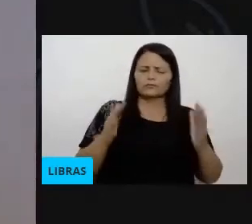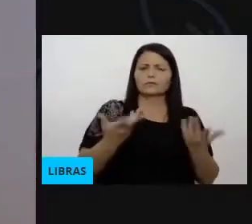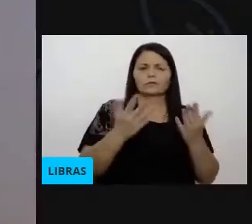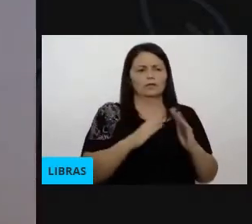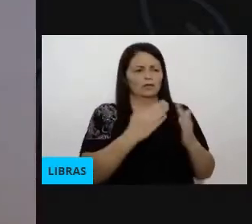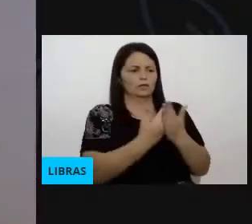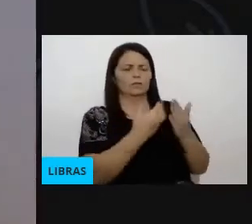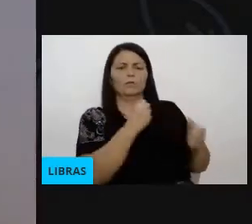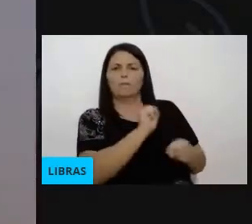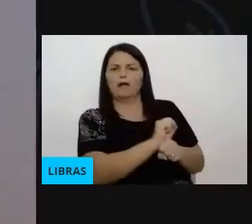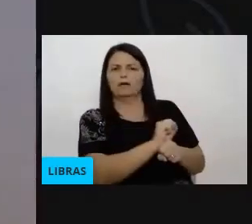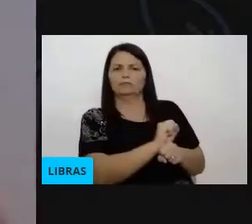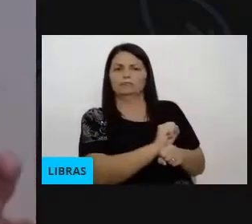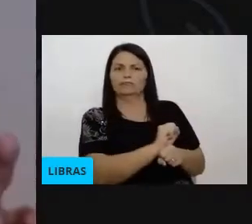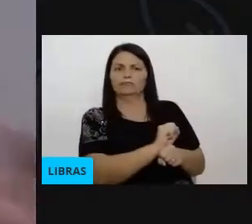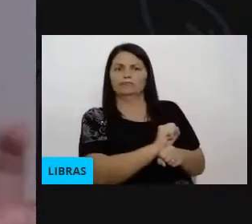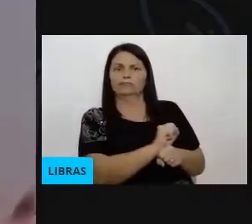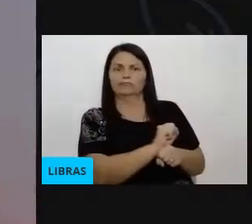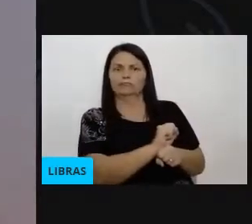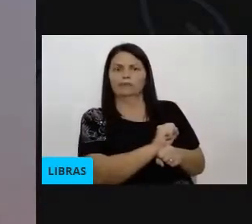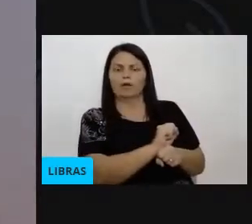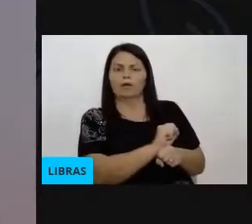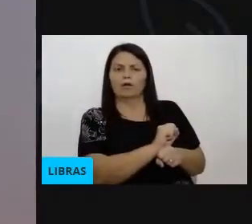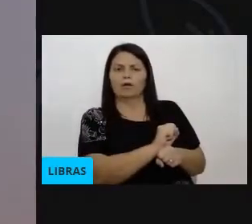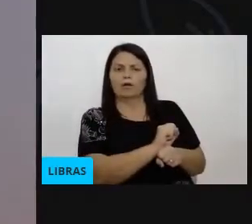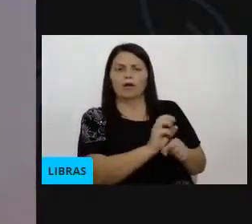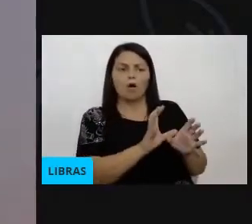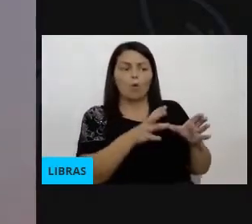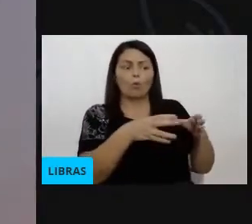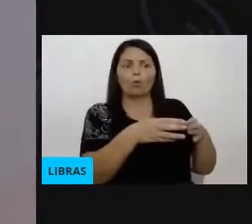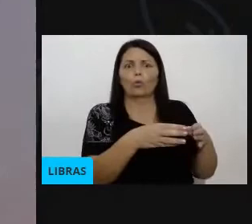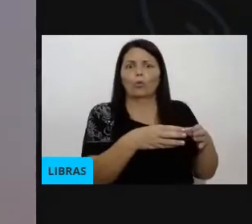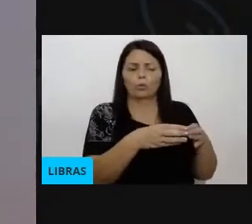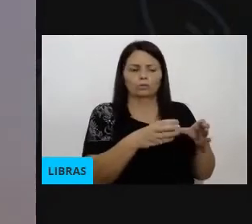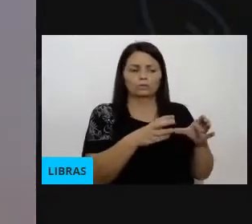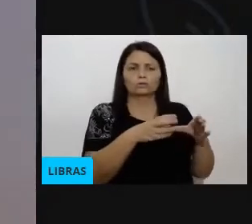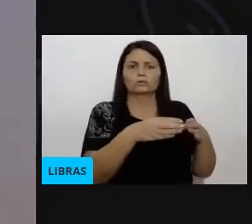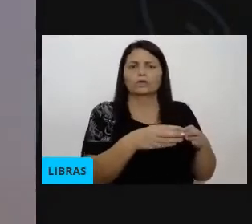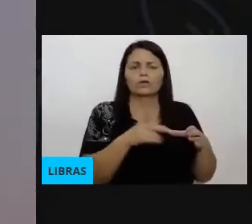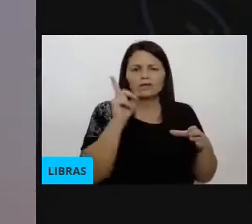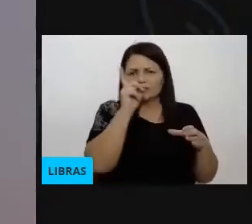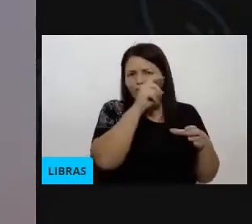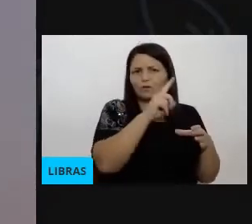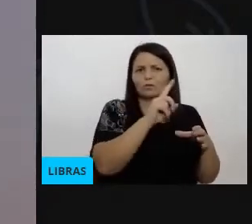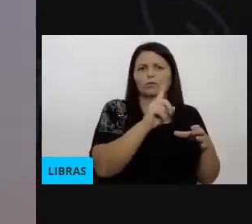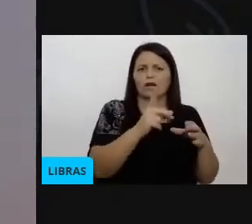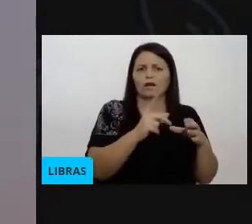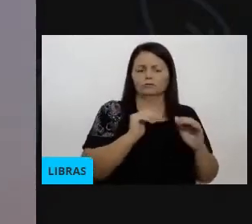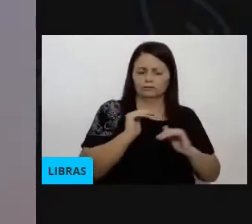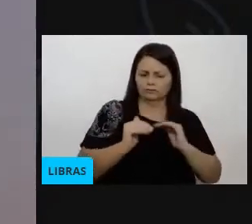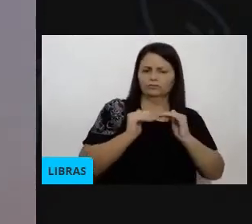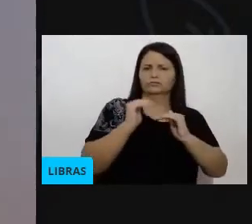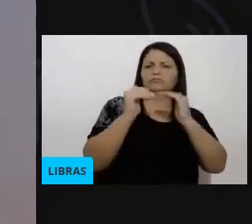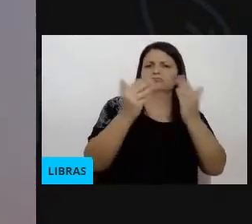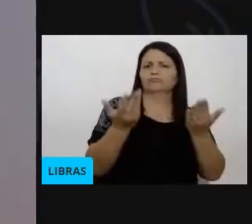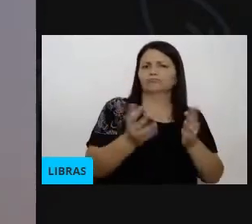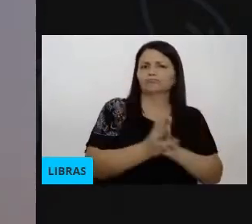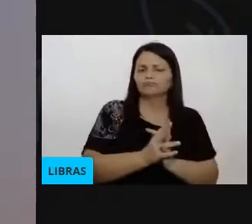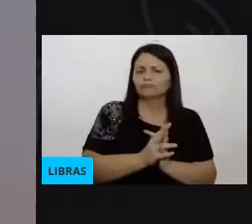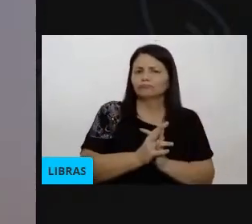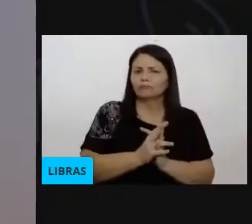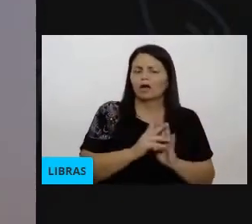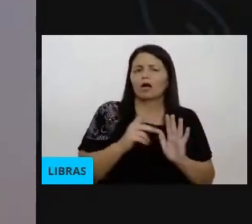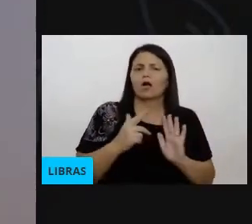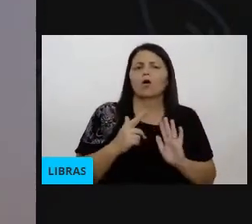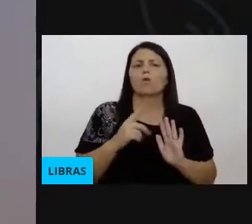para. Aí entra o primeiro grande grupo vulnerável, crianças com dificuldades de desenvolvimento. Um